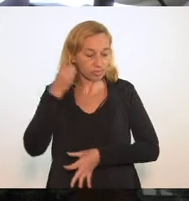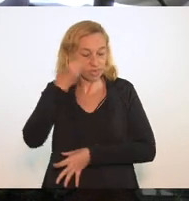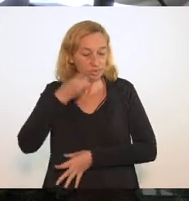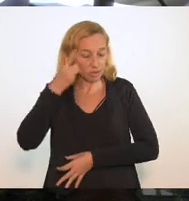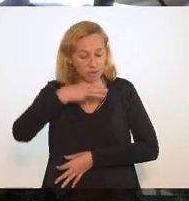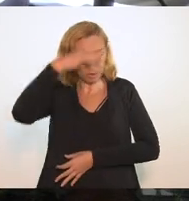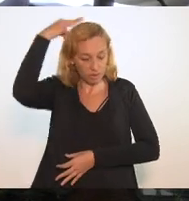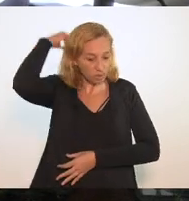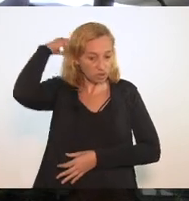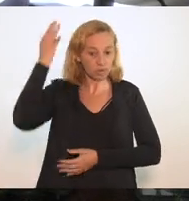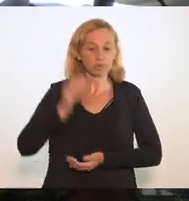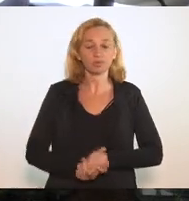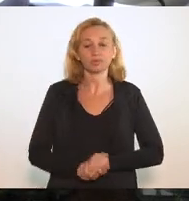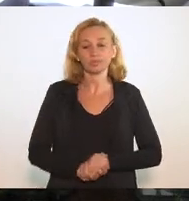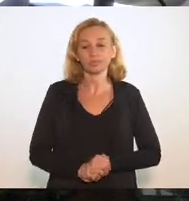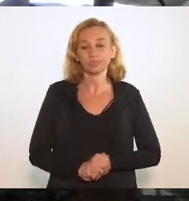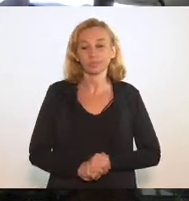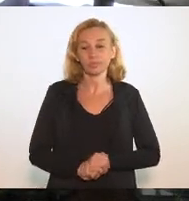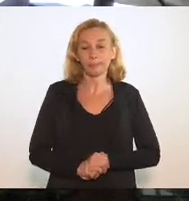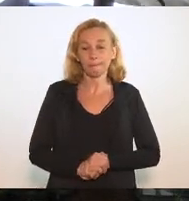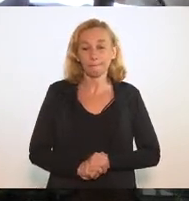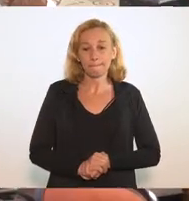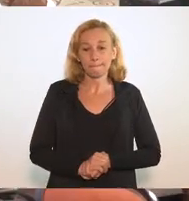Márcio Pacheco.